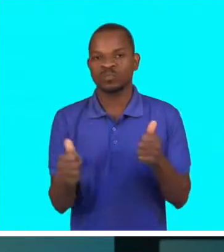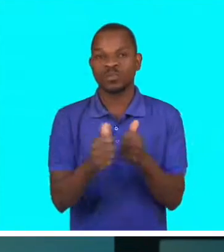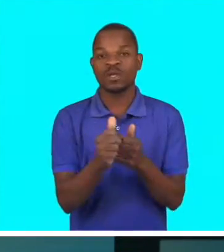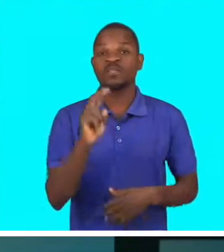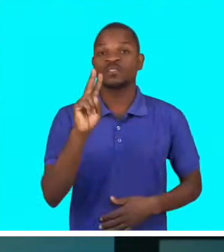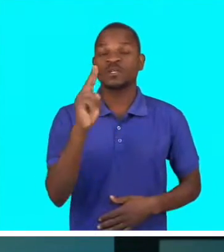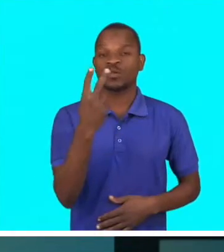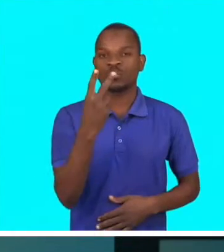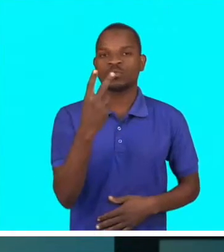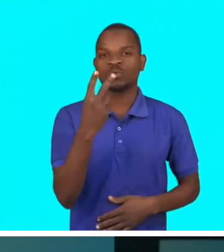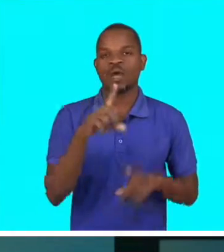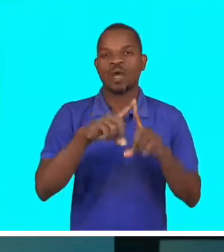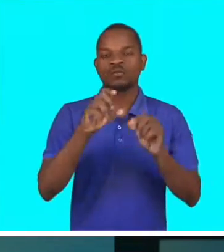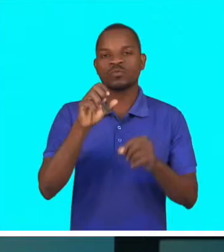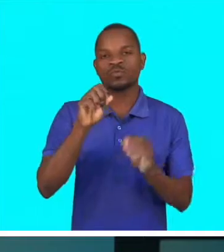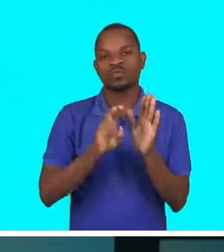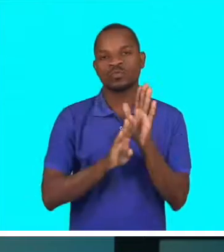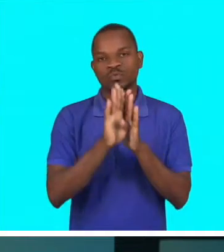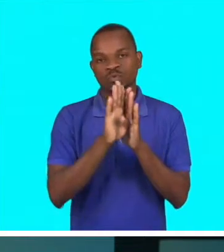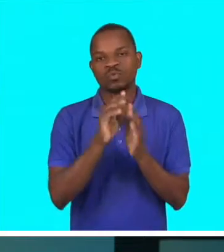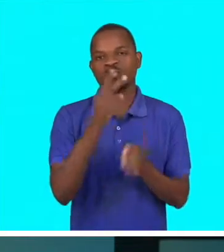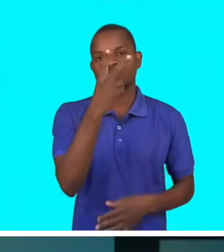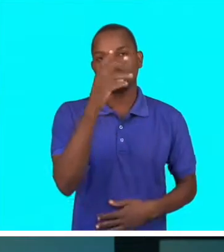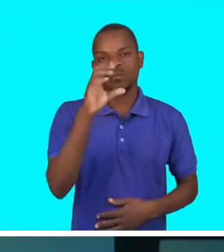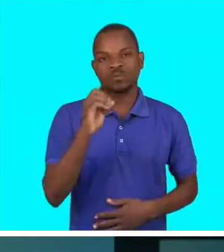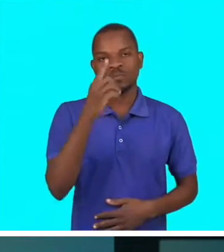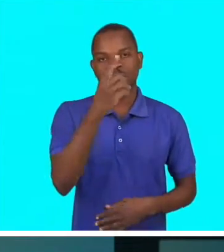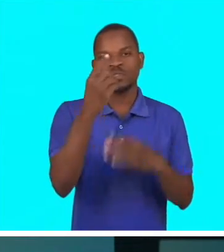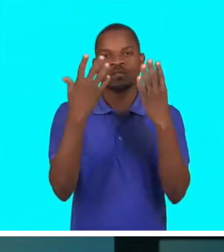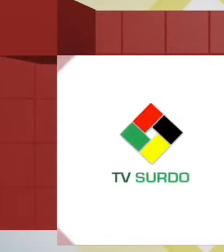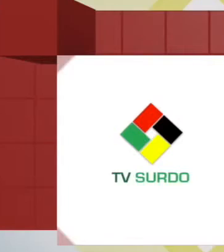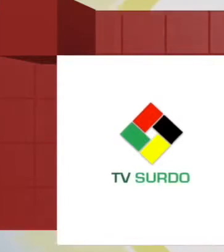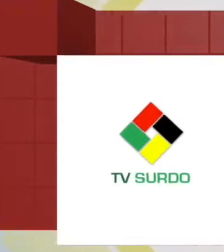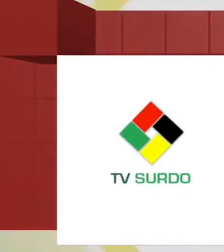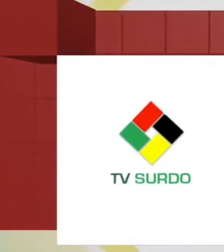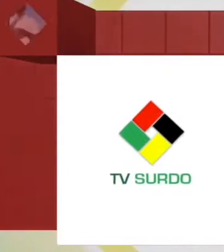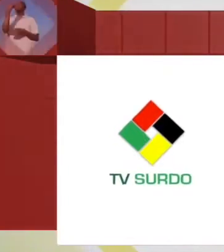a segunda divisão de Hora Zona Sul, edição 2019. Hora Zona Sul, edição